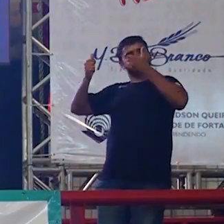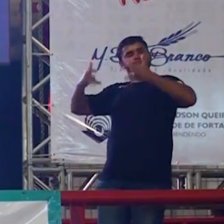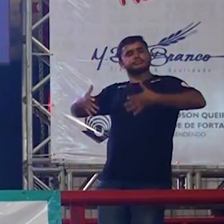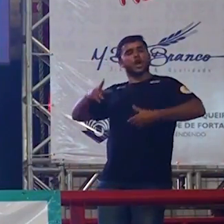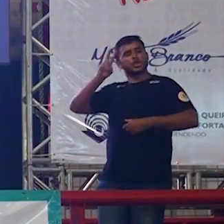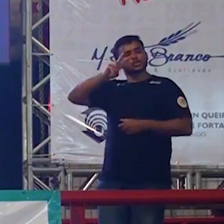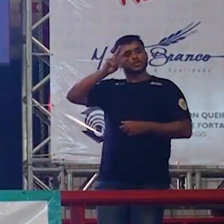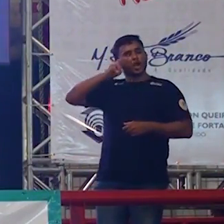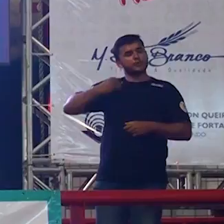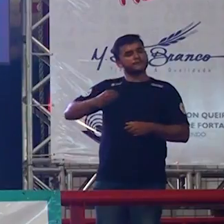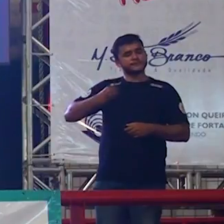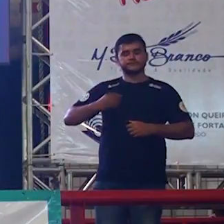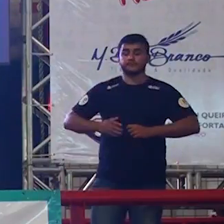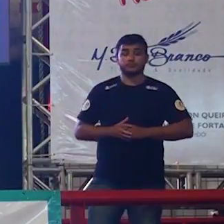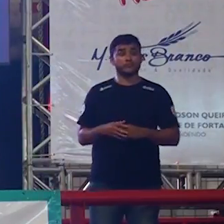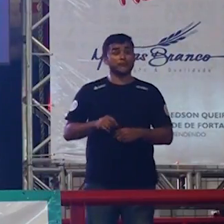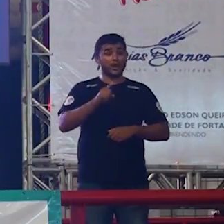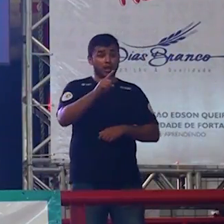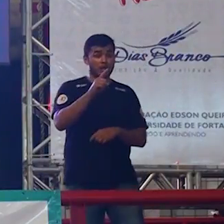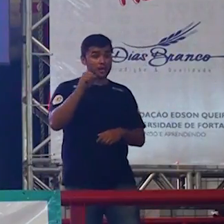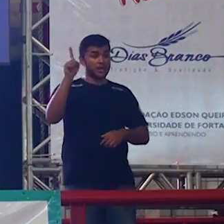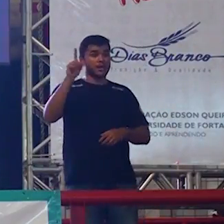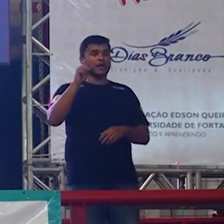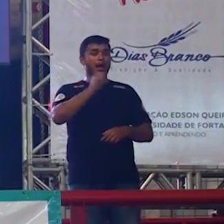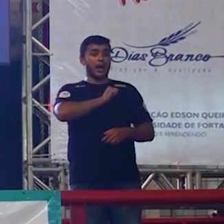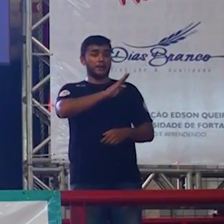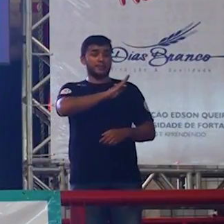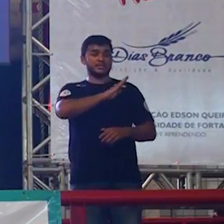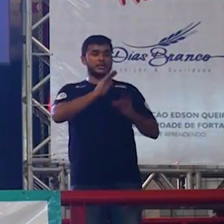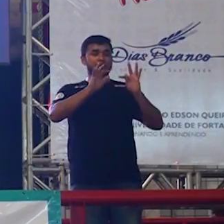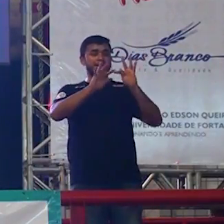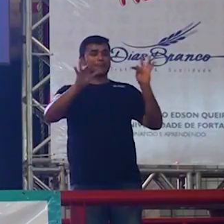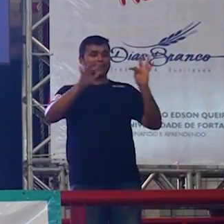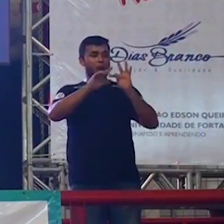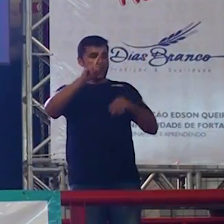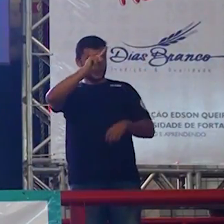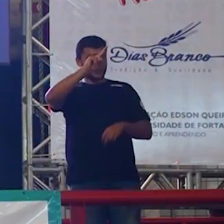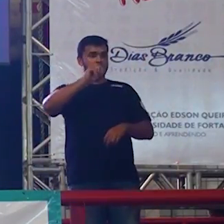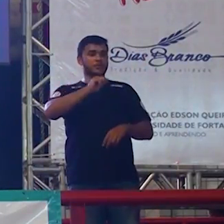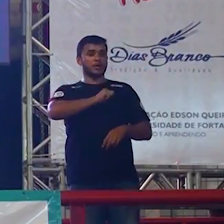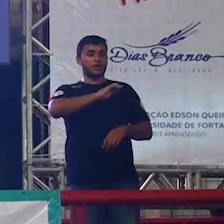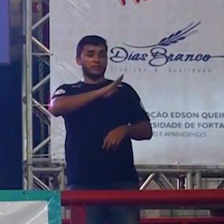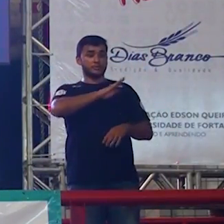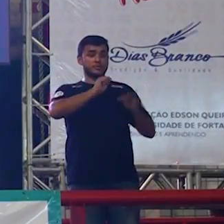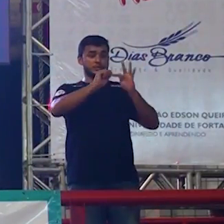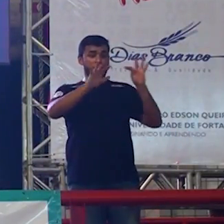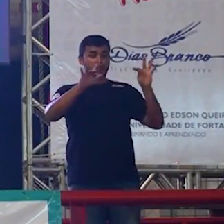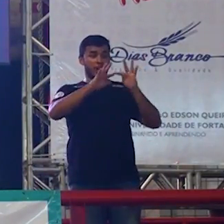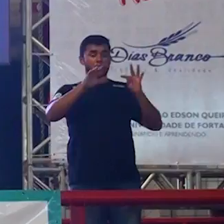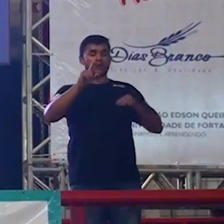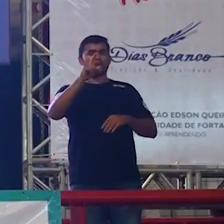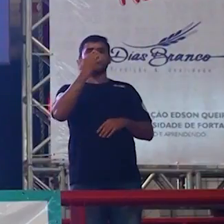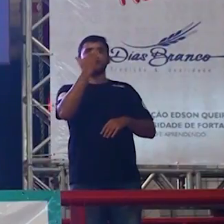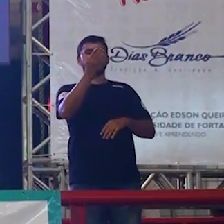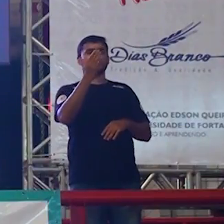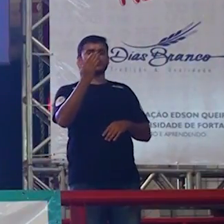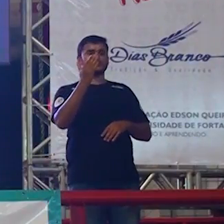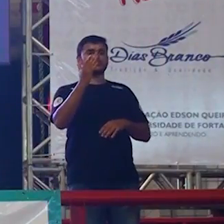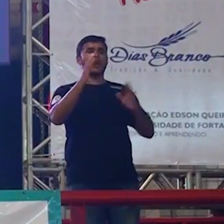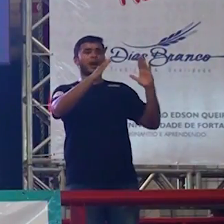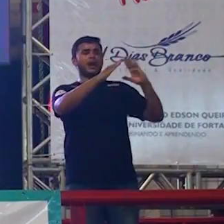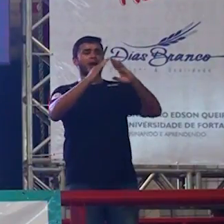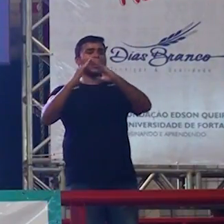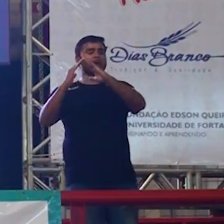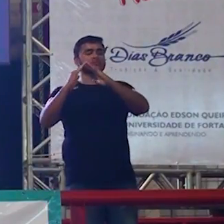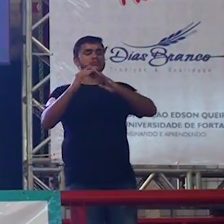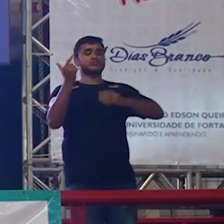história. Ela morava em frente do terminal do Antônio Bezerra. O terminal do Antônio Bezerra está muito mudado hoje, ali em frente agora não tem mais nem